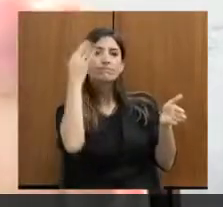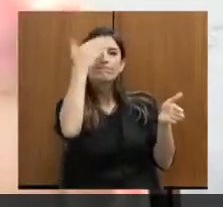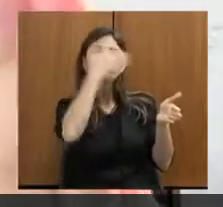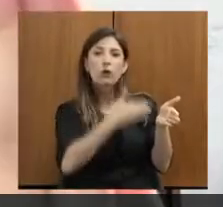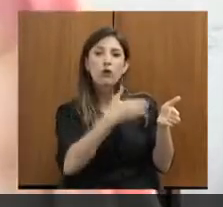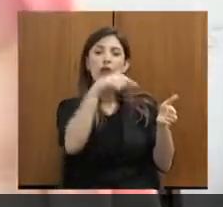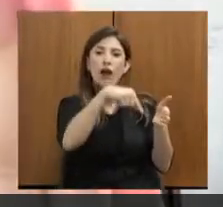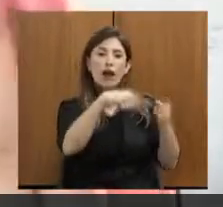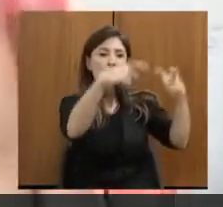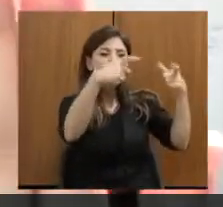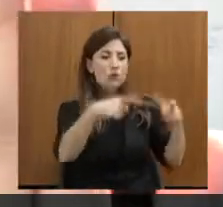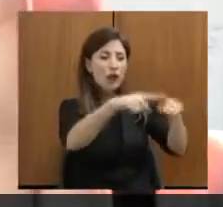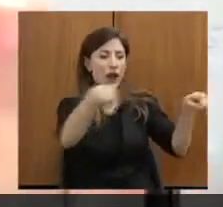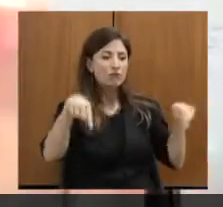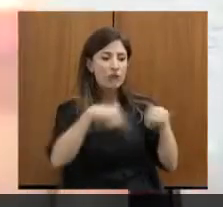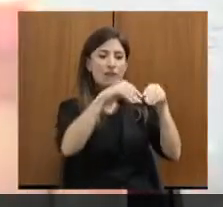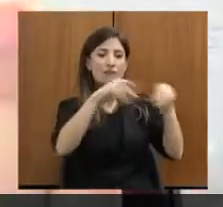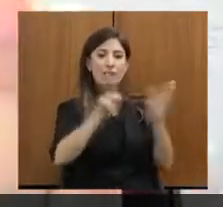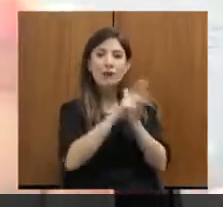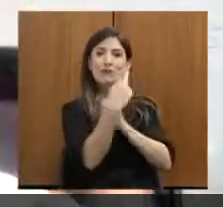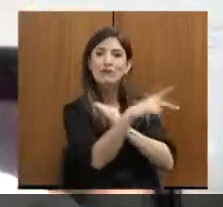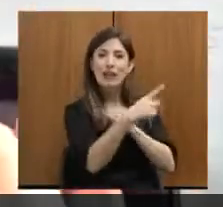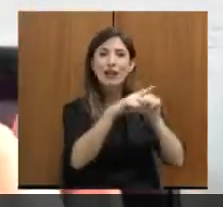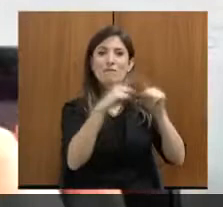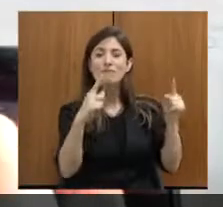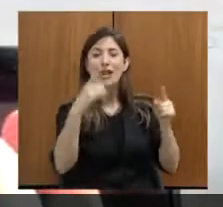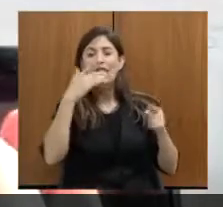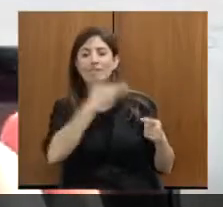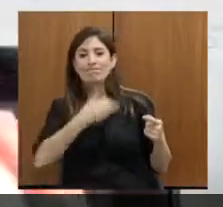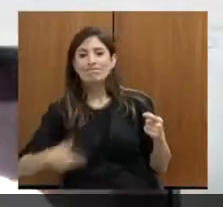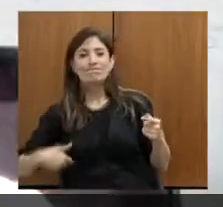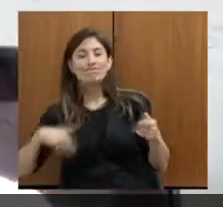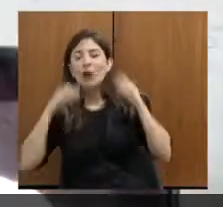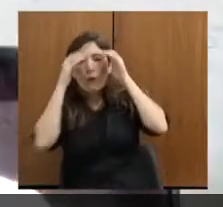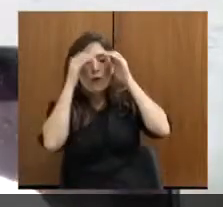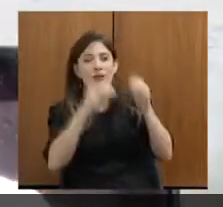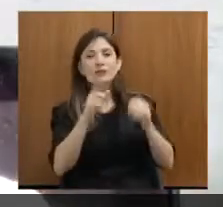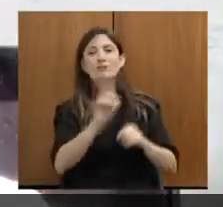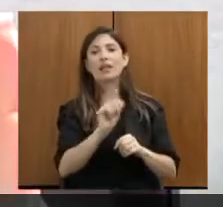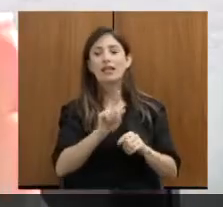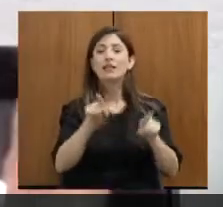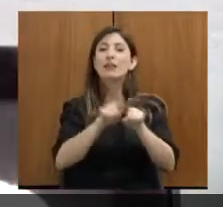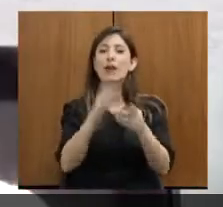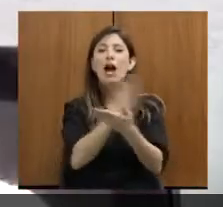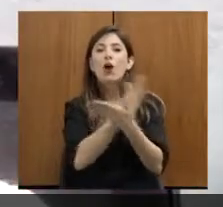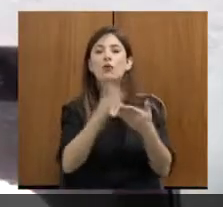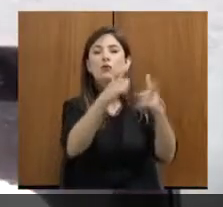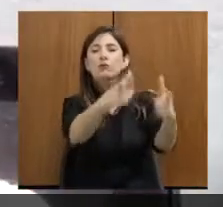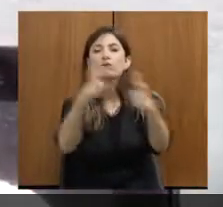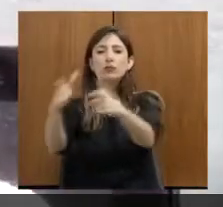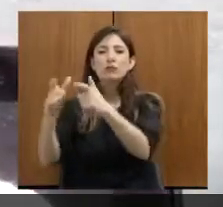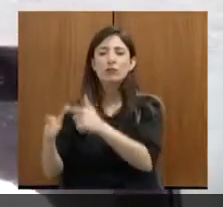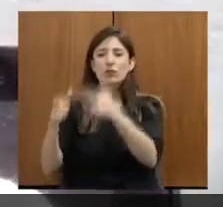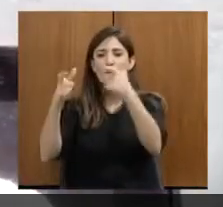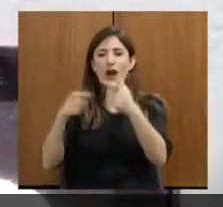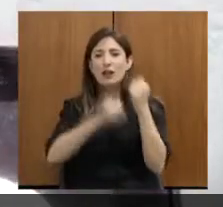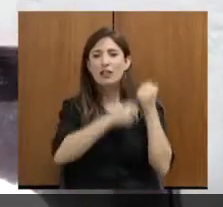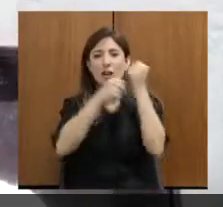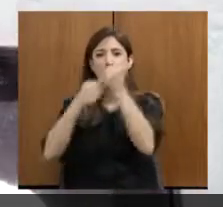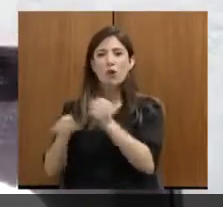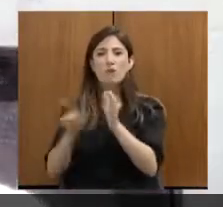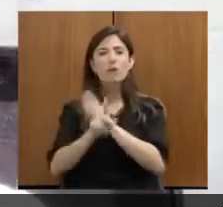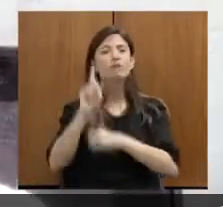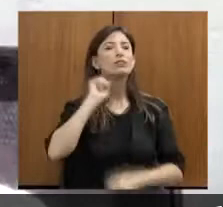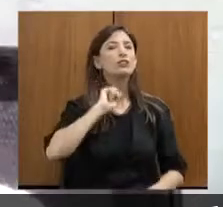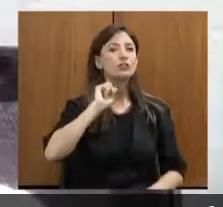terras são daquelas pessoas né a mesma coisa com vários outros Quilombos no estado de Minas Gerais e